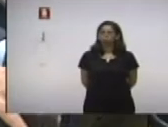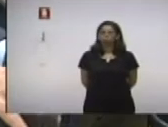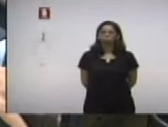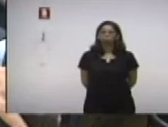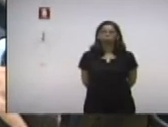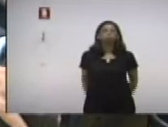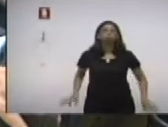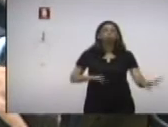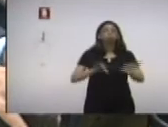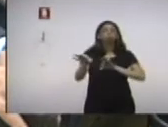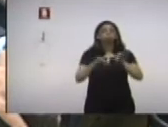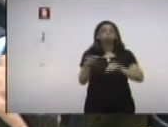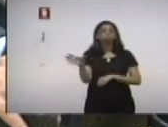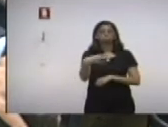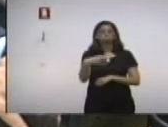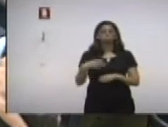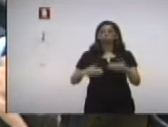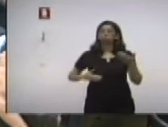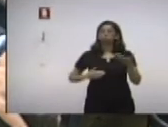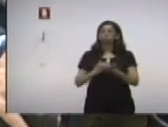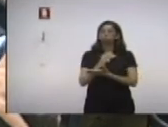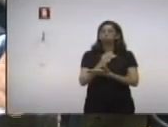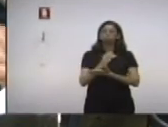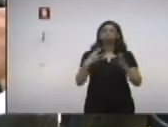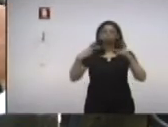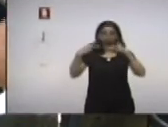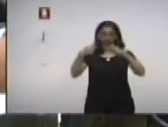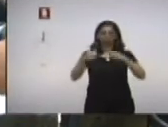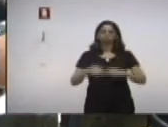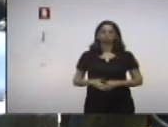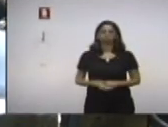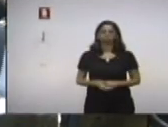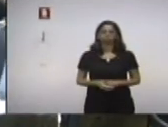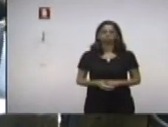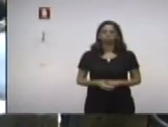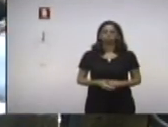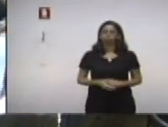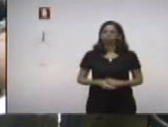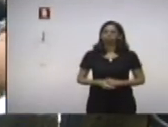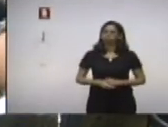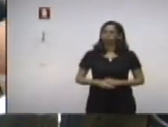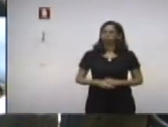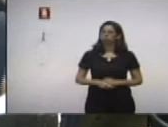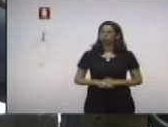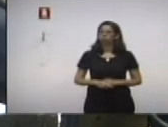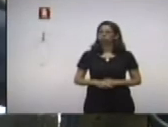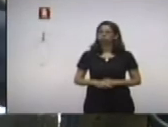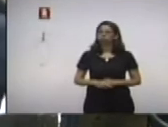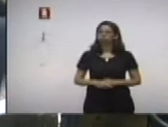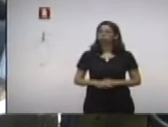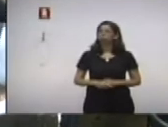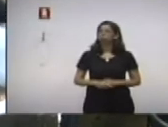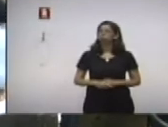o projeto do vereador tiguila foi aprovado por unanimidade em